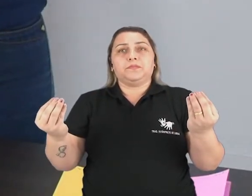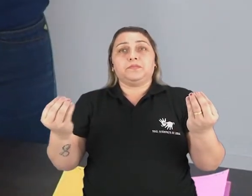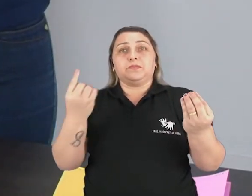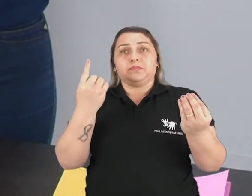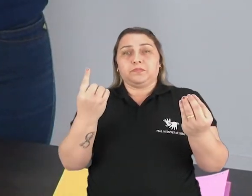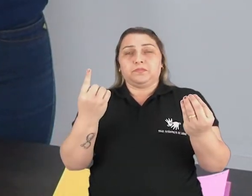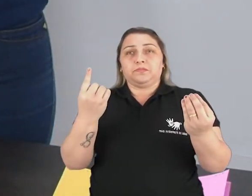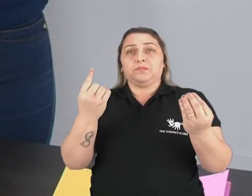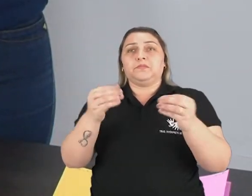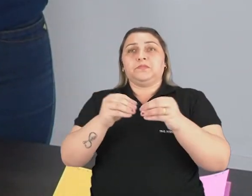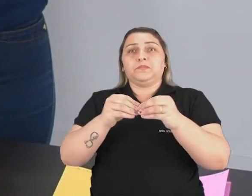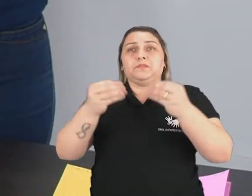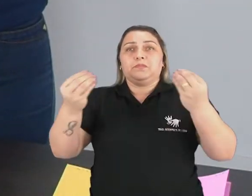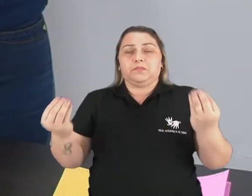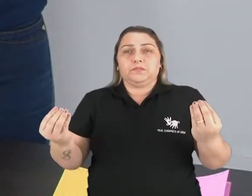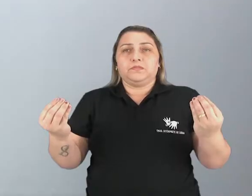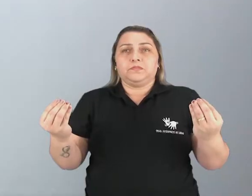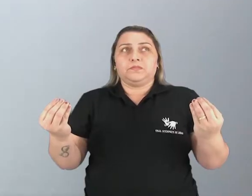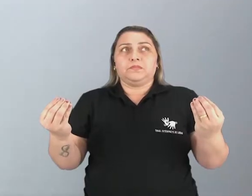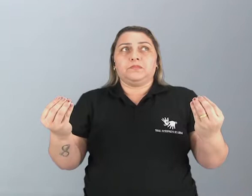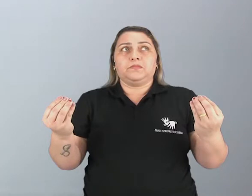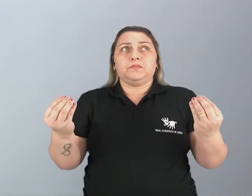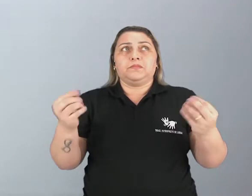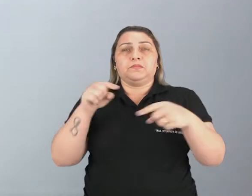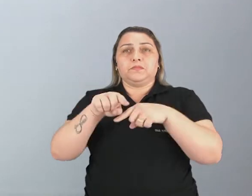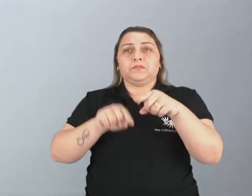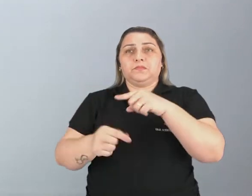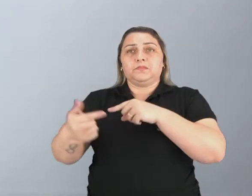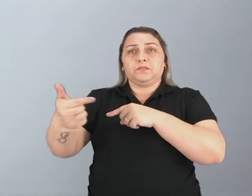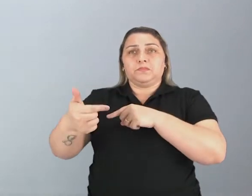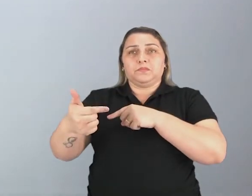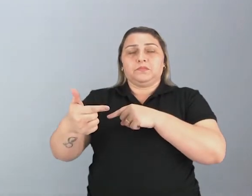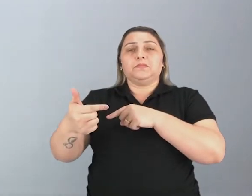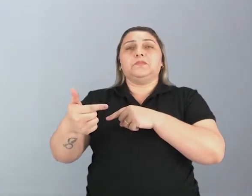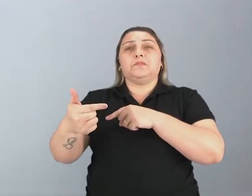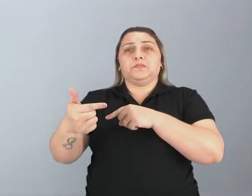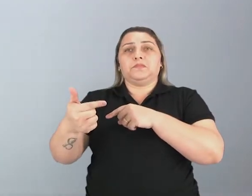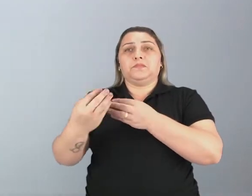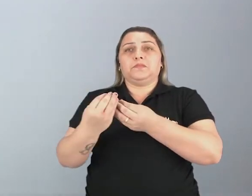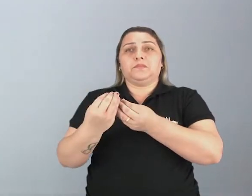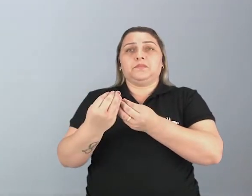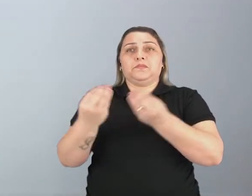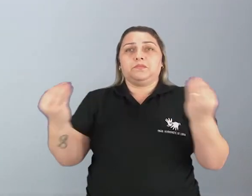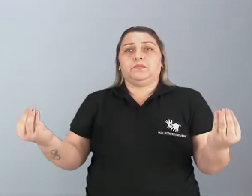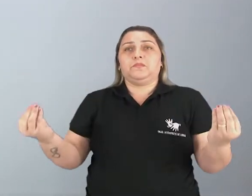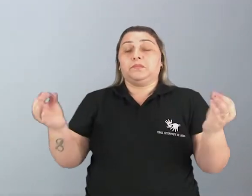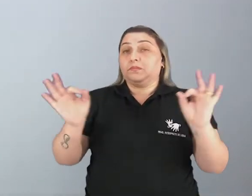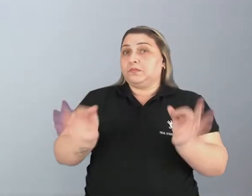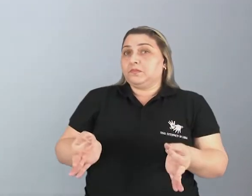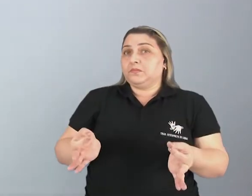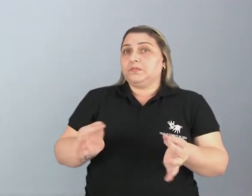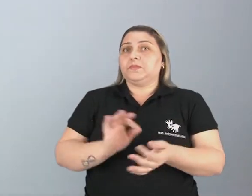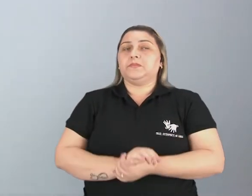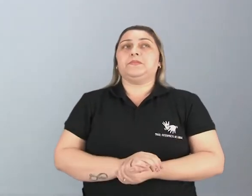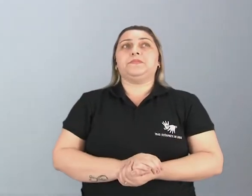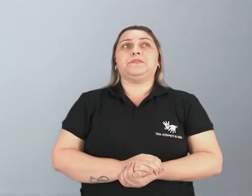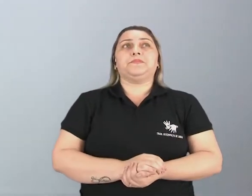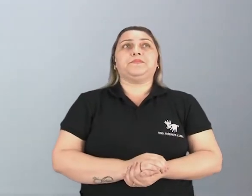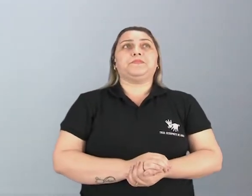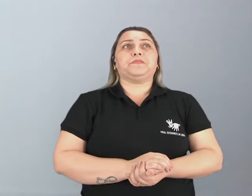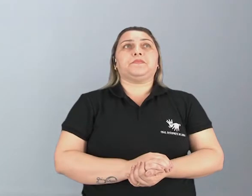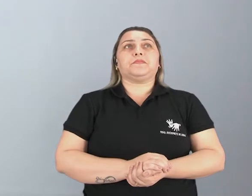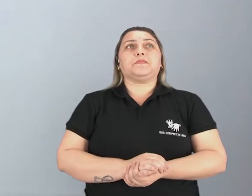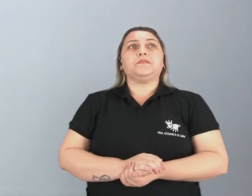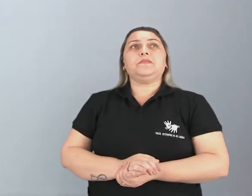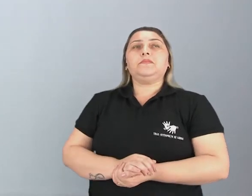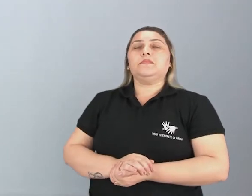um pedaço de 2, né? Um dividido por 2, então, eu vou ficar com 2 pedaços de meio, certinho? Acho que agora eu me